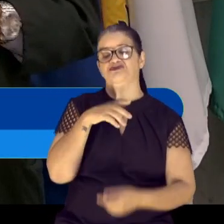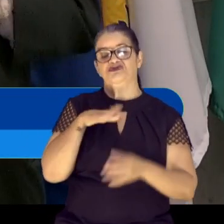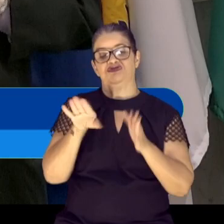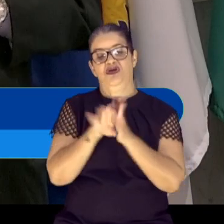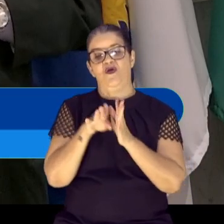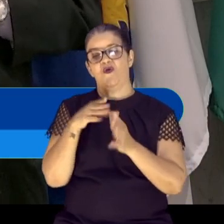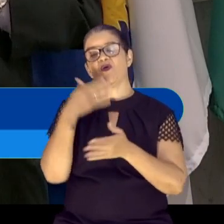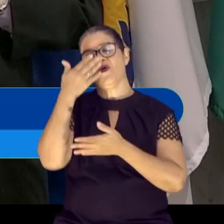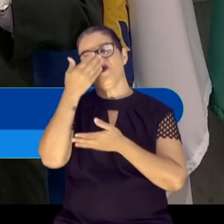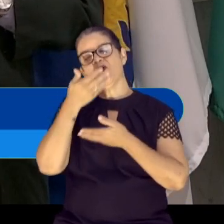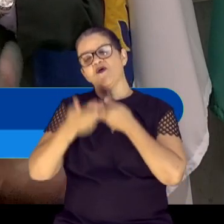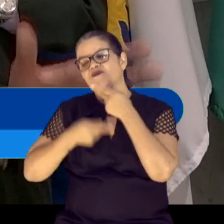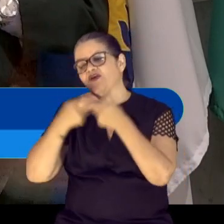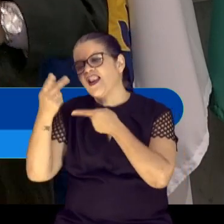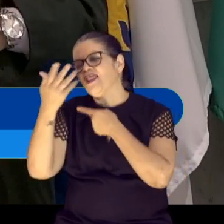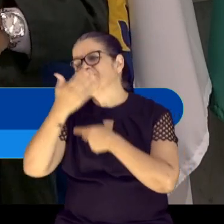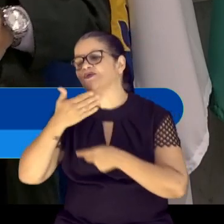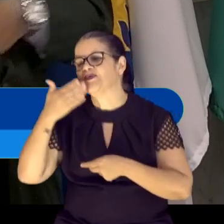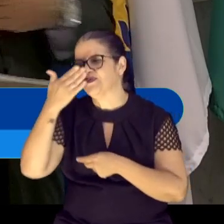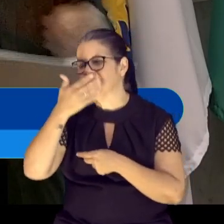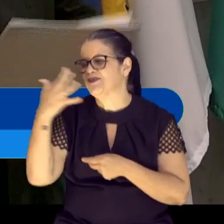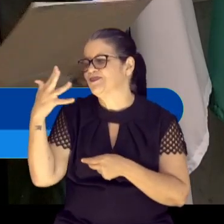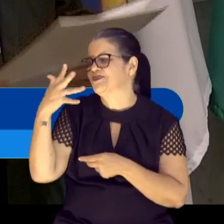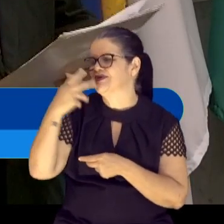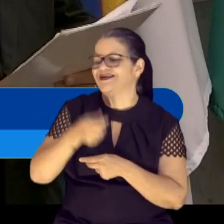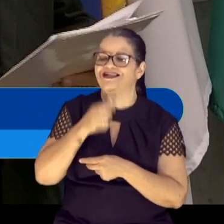doutor Arraes, o senhor já foi